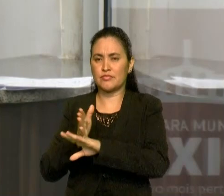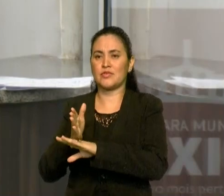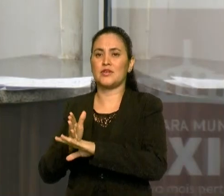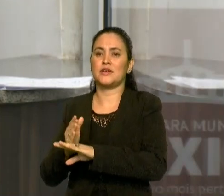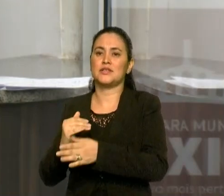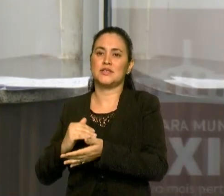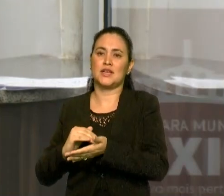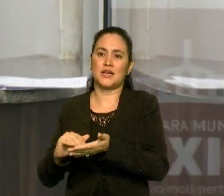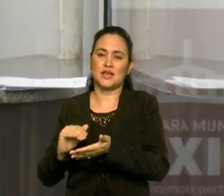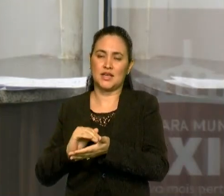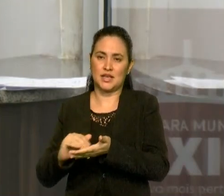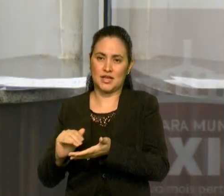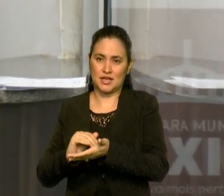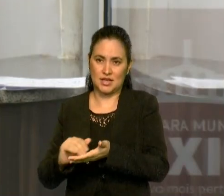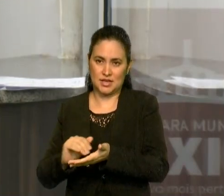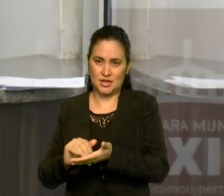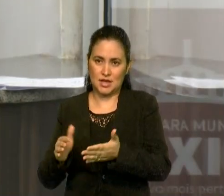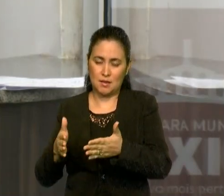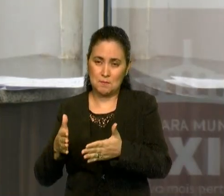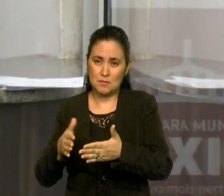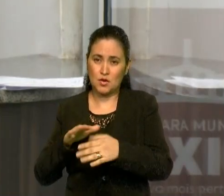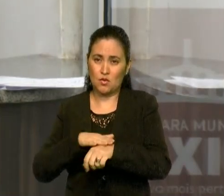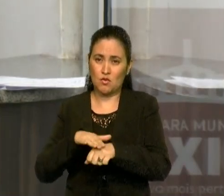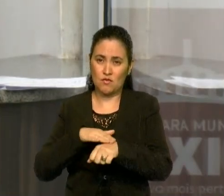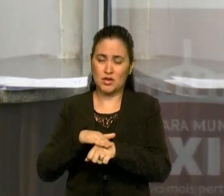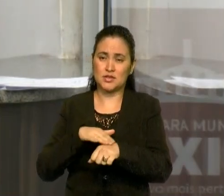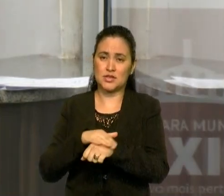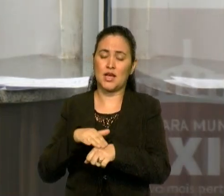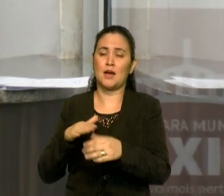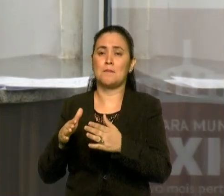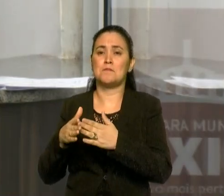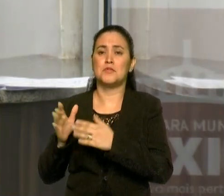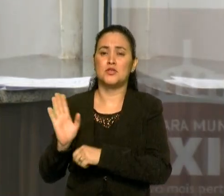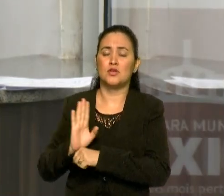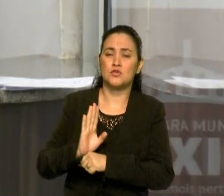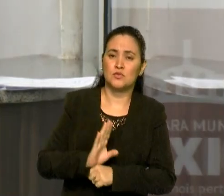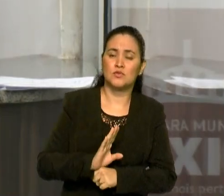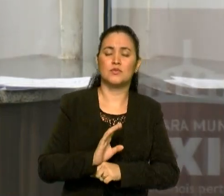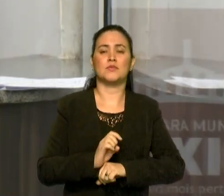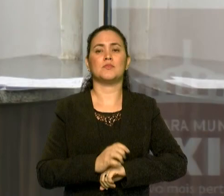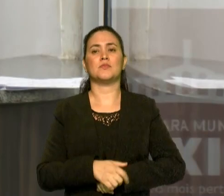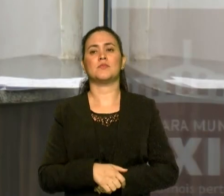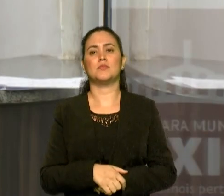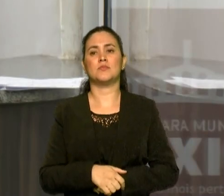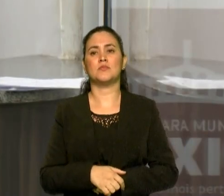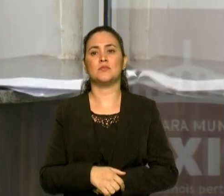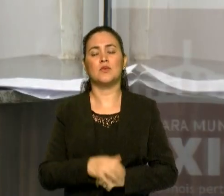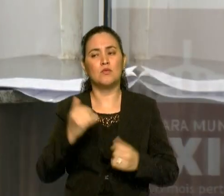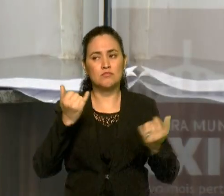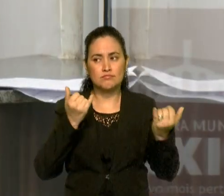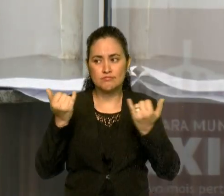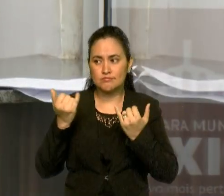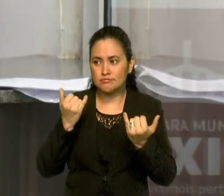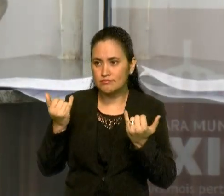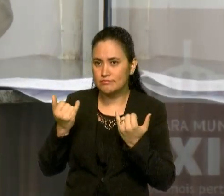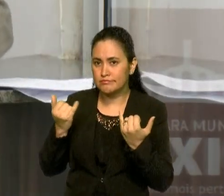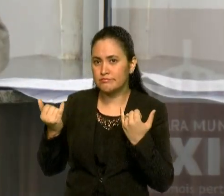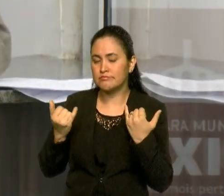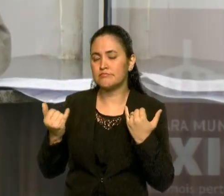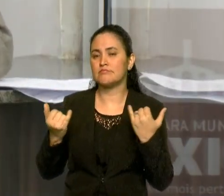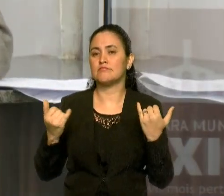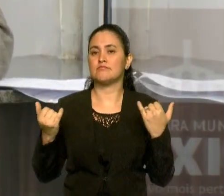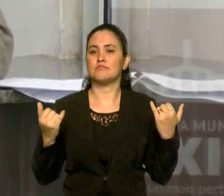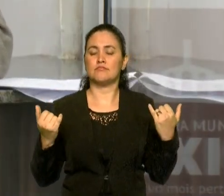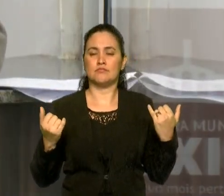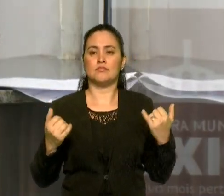atrás de conversar, ouvir, porque também não se faz tudo da noite por dia. Ou